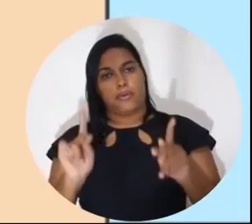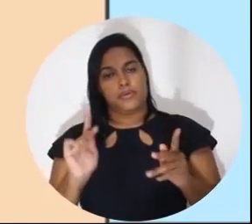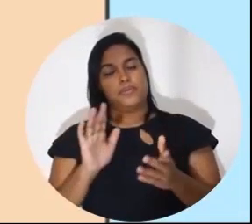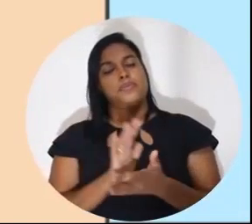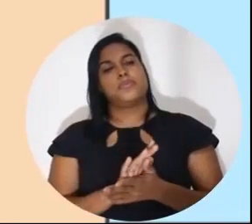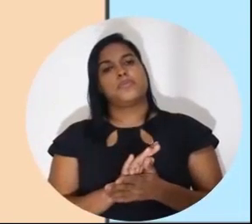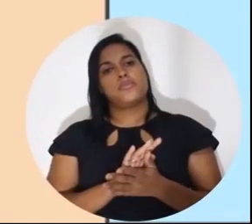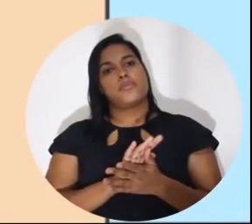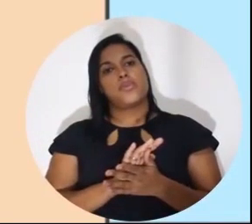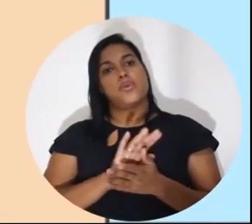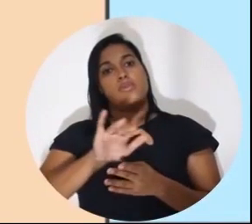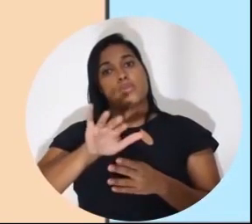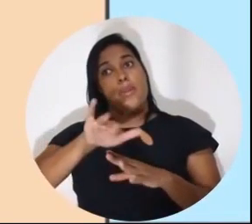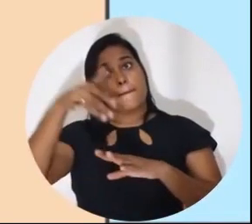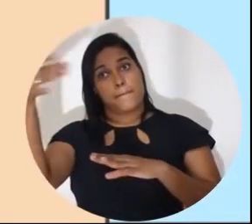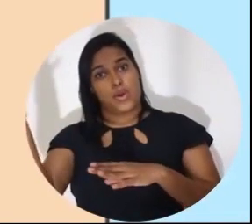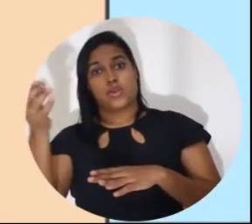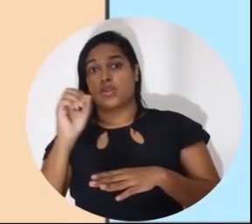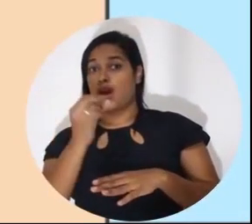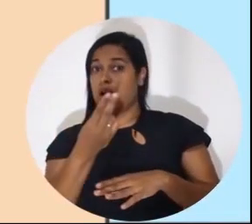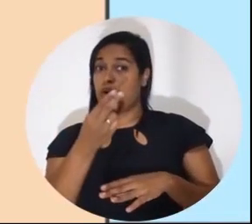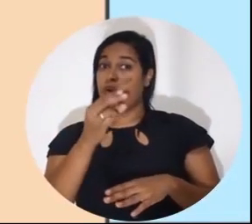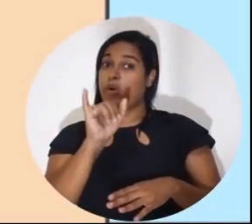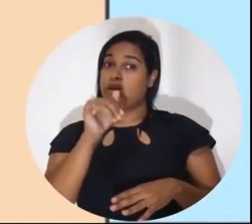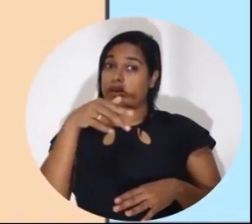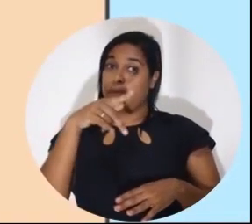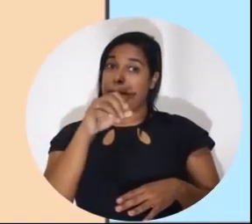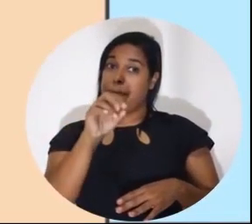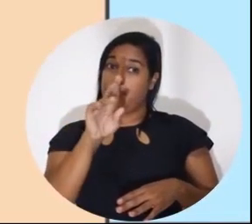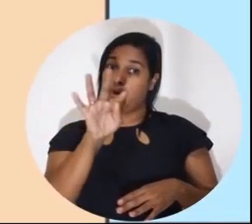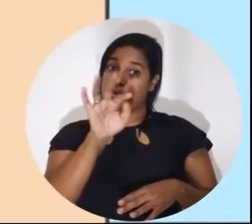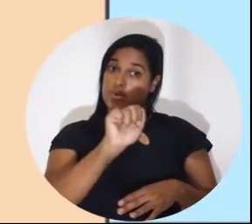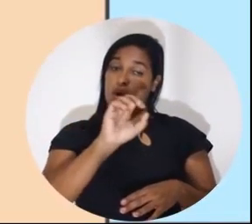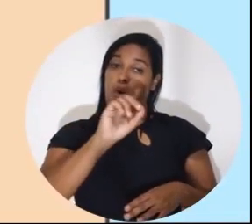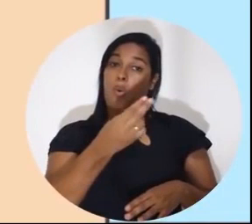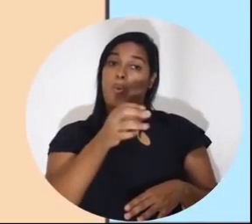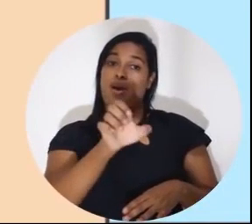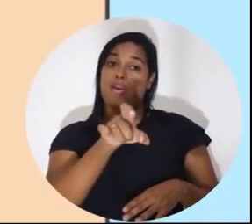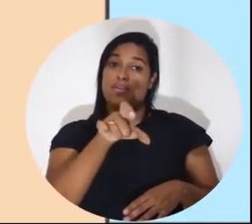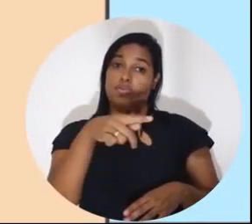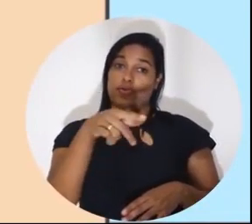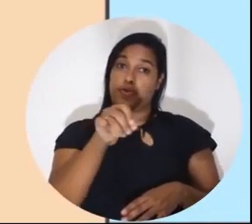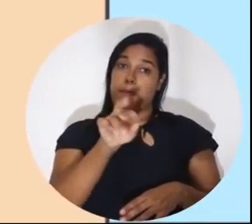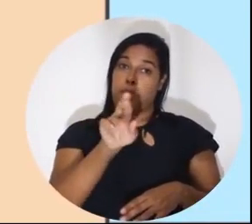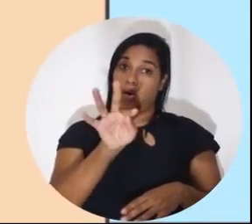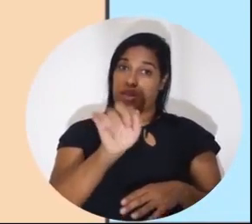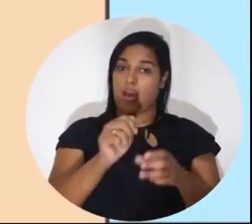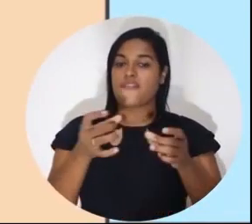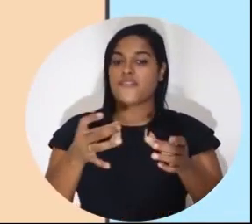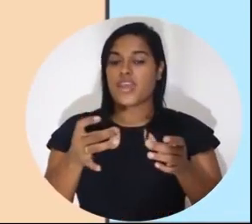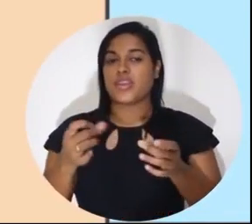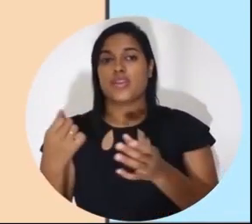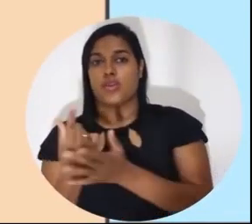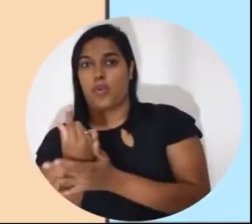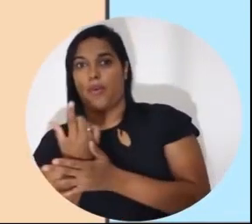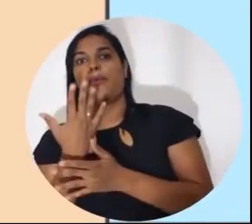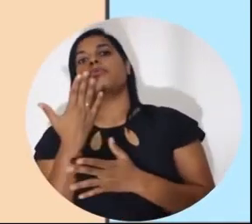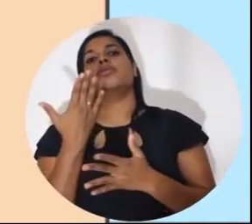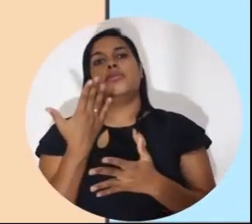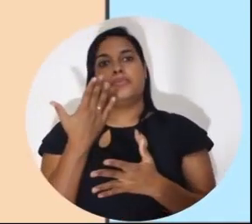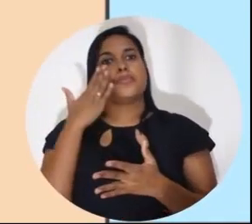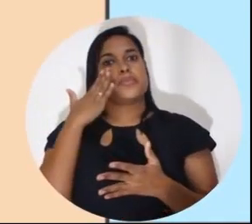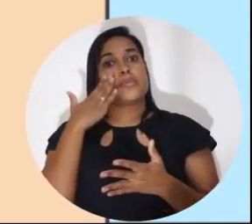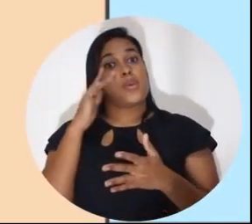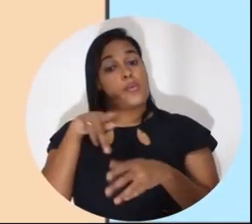ou importa alguma mercadoria, esse registro entra na conta da balança comercial. Conforme já mencionamos, quando um